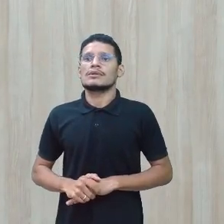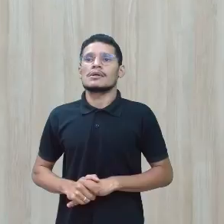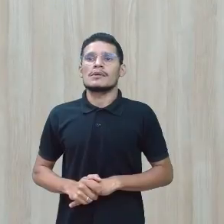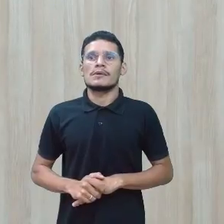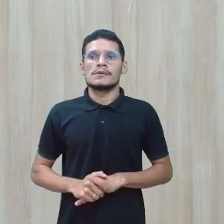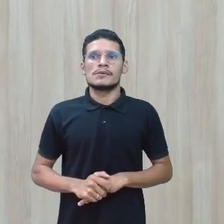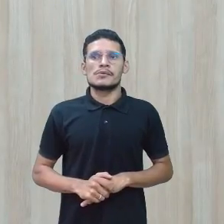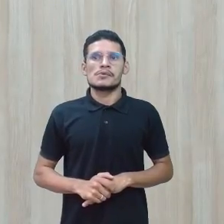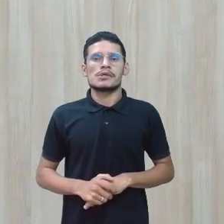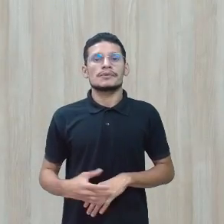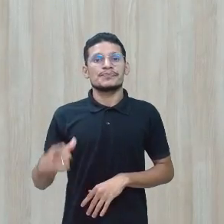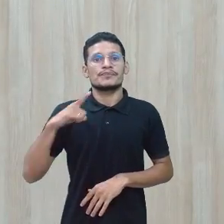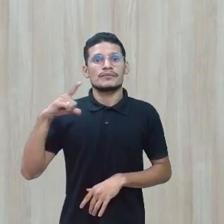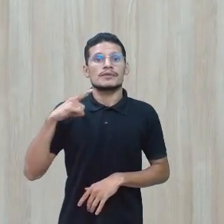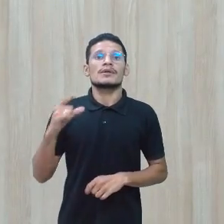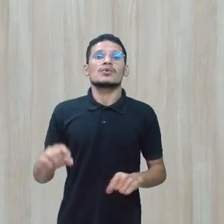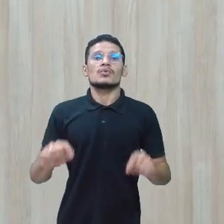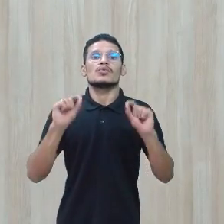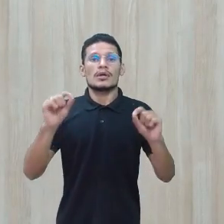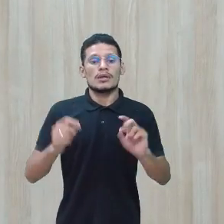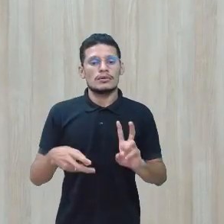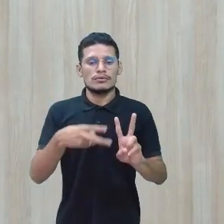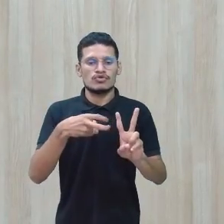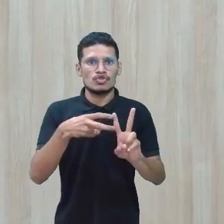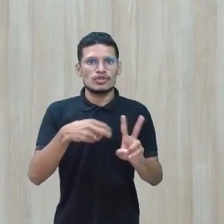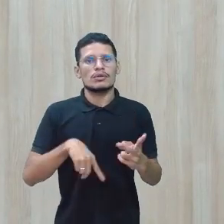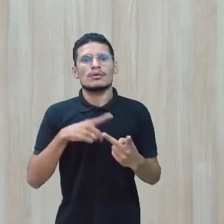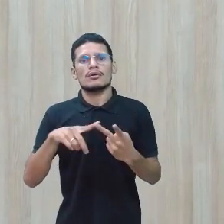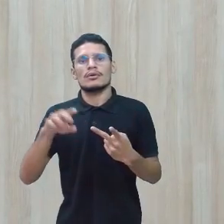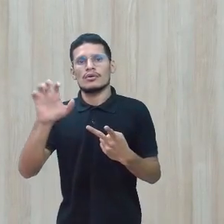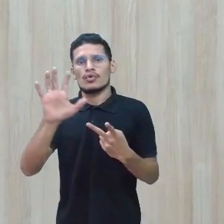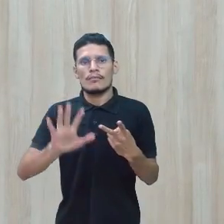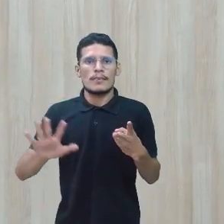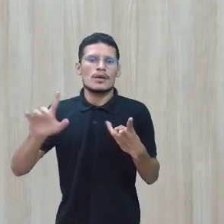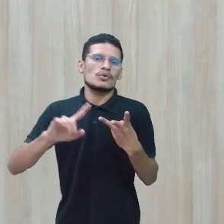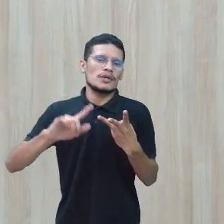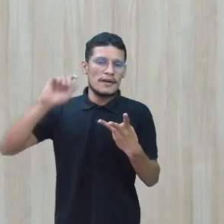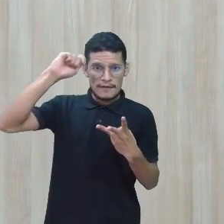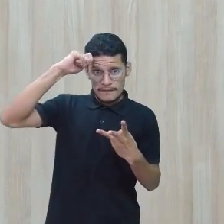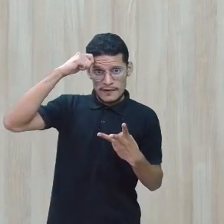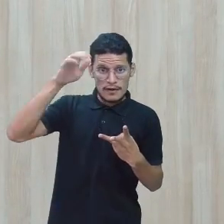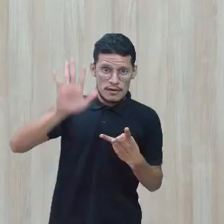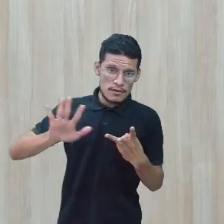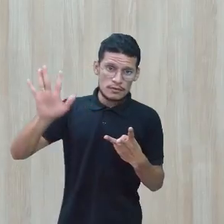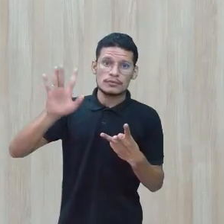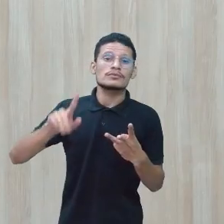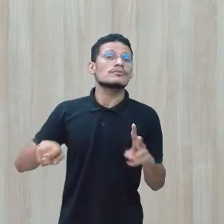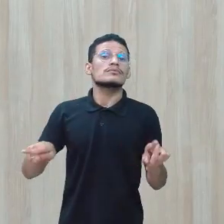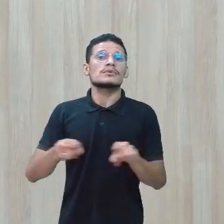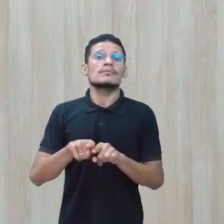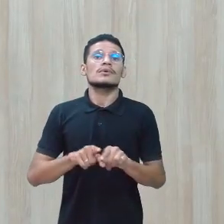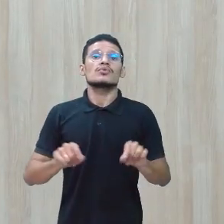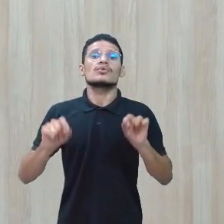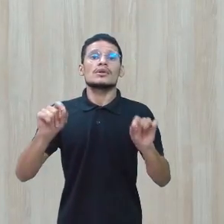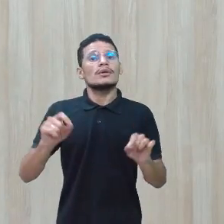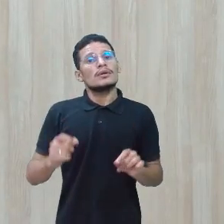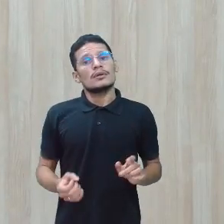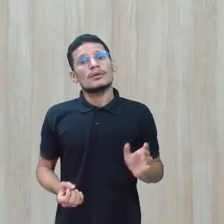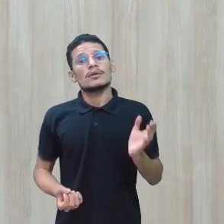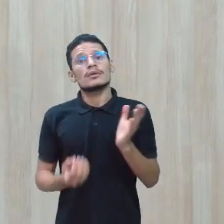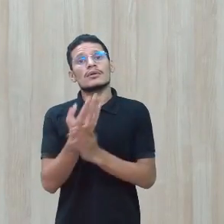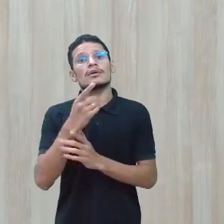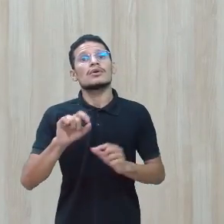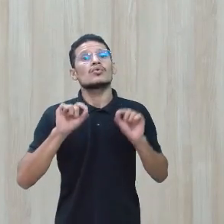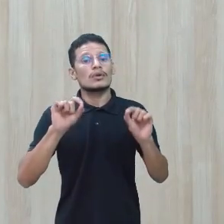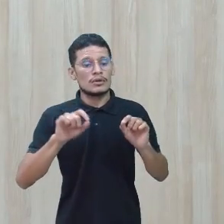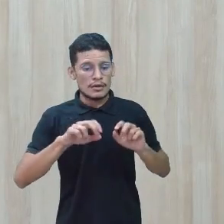aí vem os indígenas, os europeus, os africanos, e aí com isso a gente faz o que a gente chama da